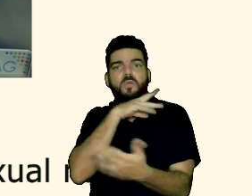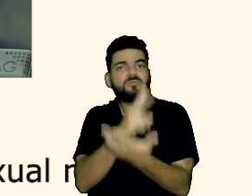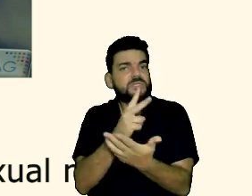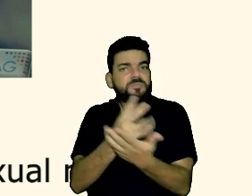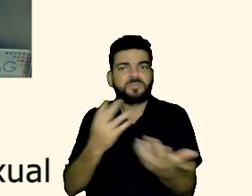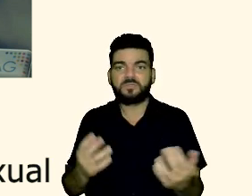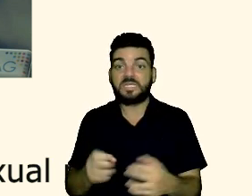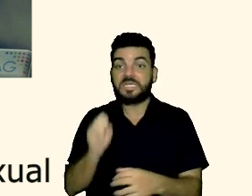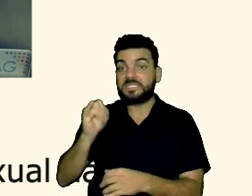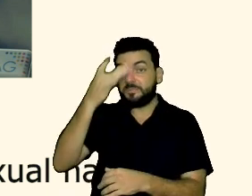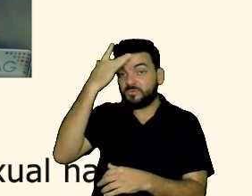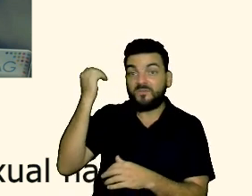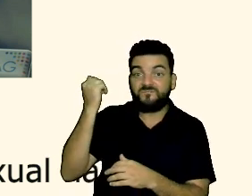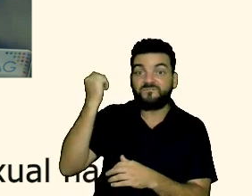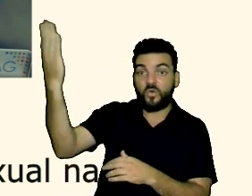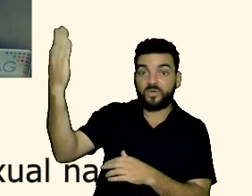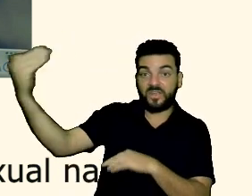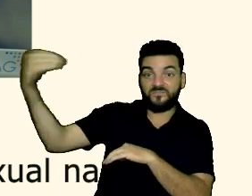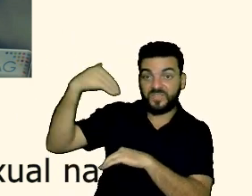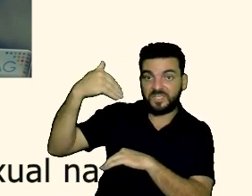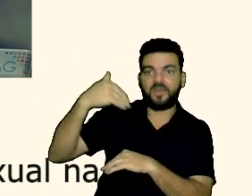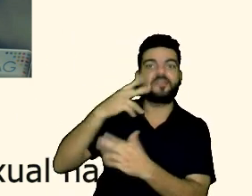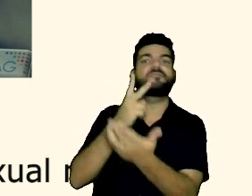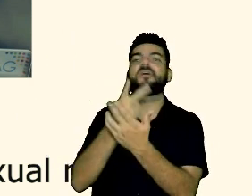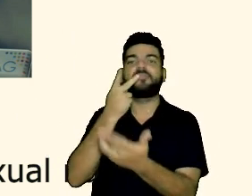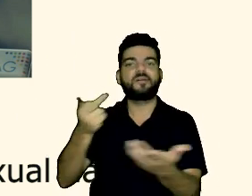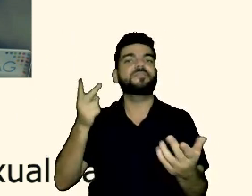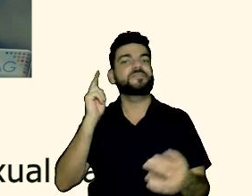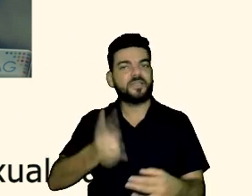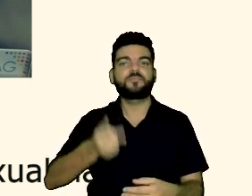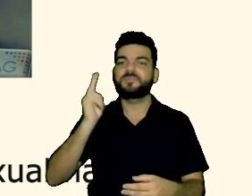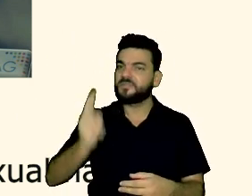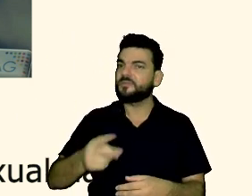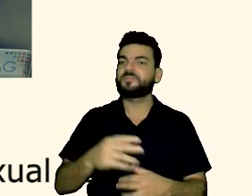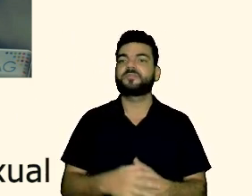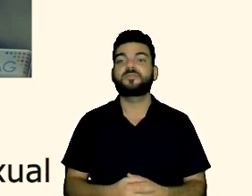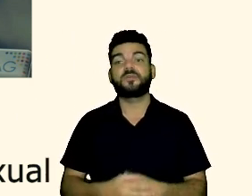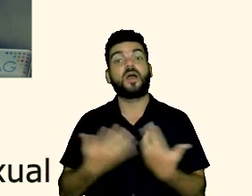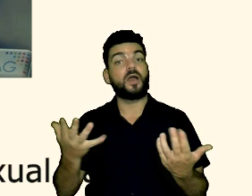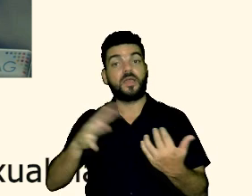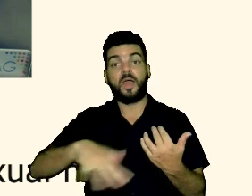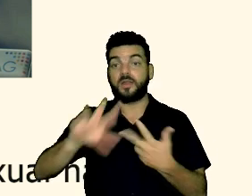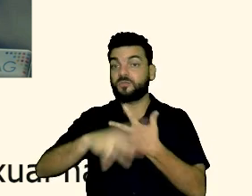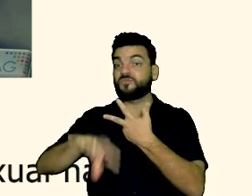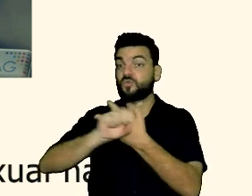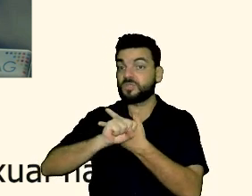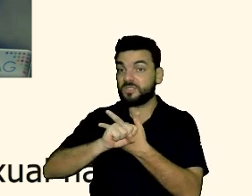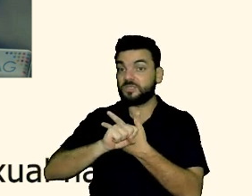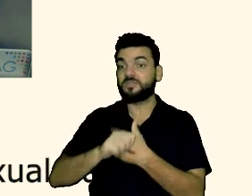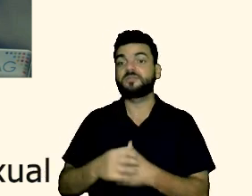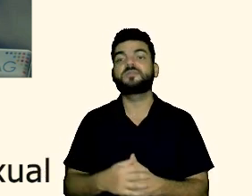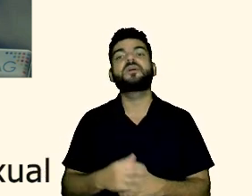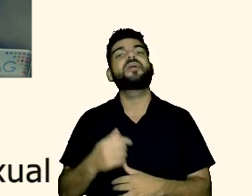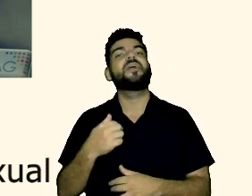dessa reclamação chegou na área de ouvidoria e a experiência que eu tenho nesse manejo do dia a dia dos